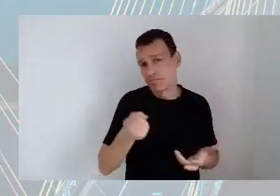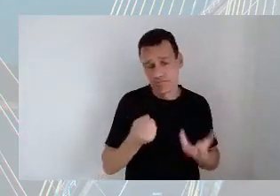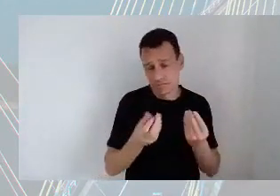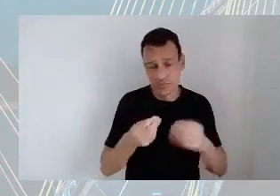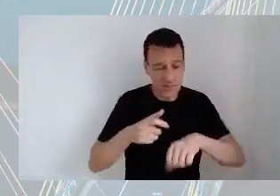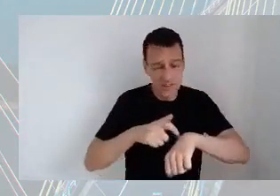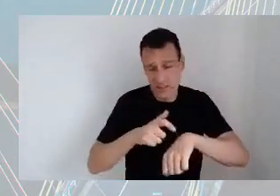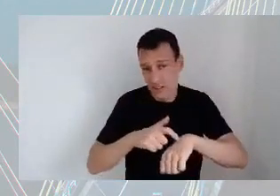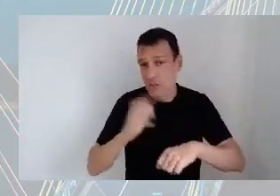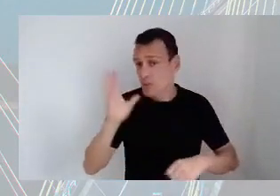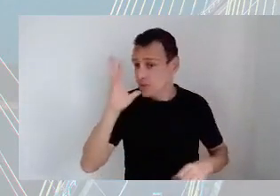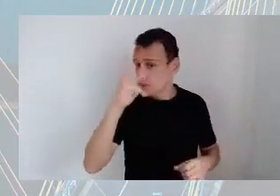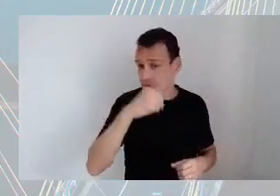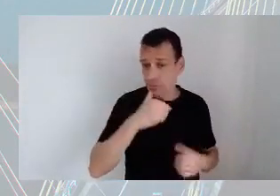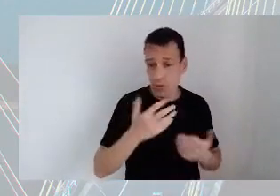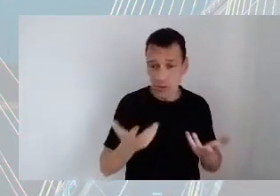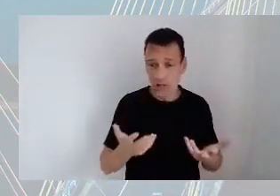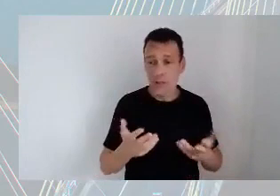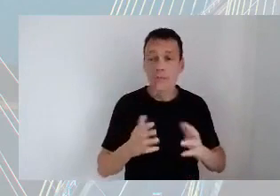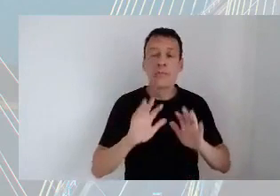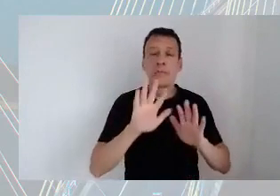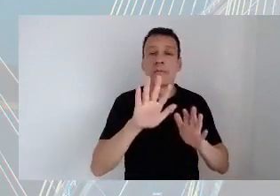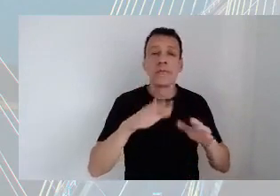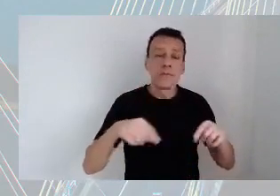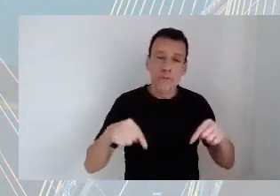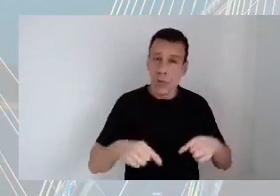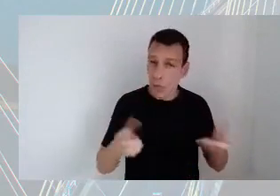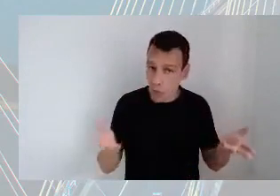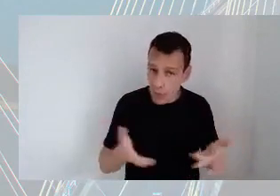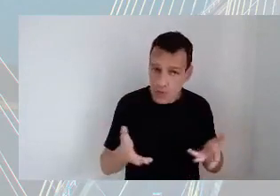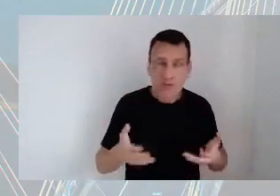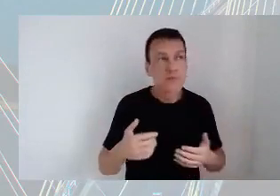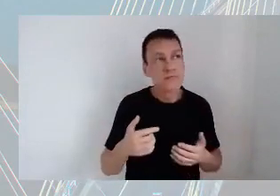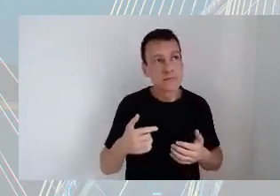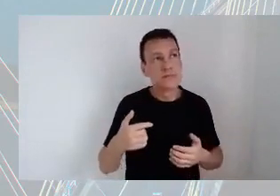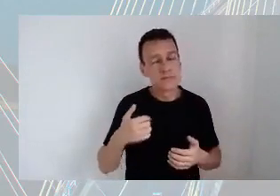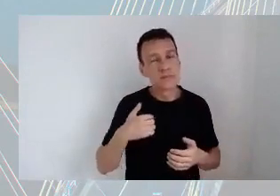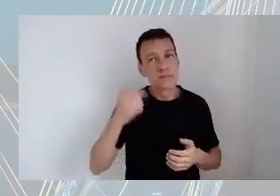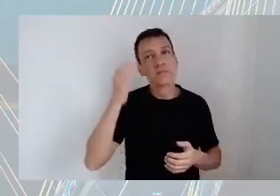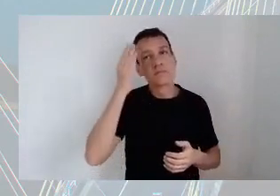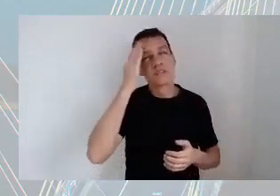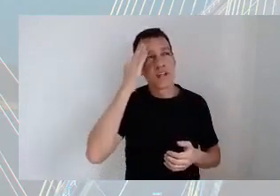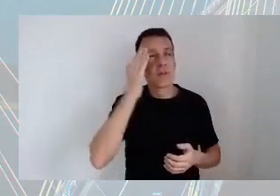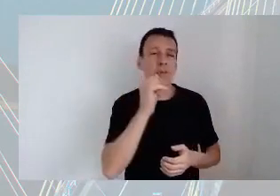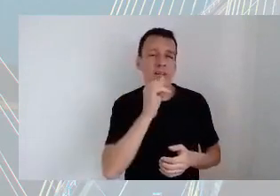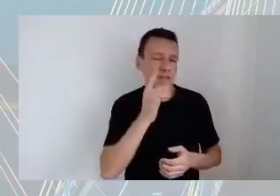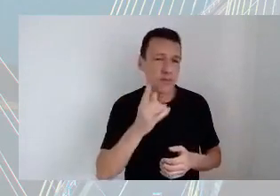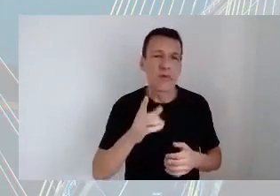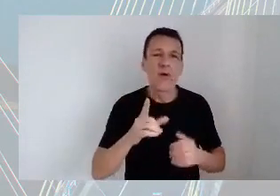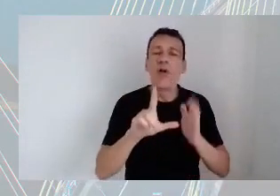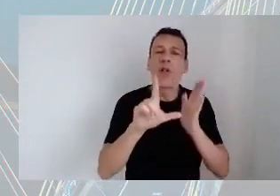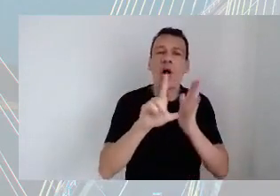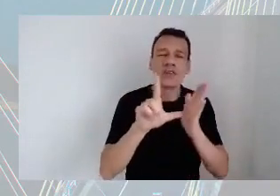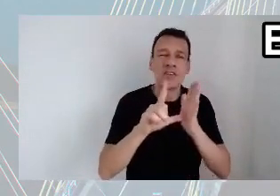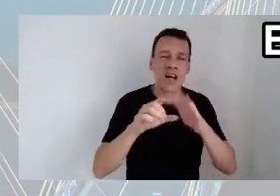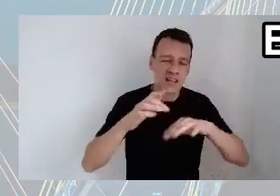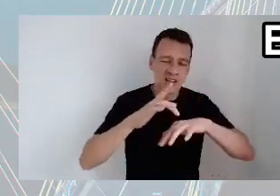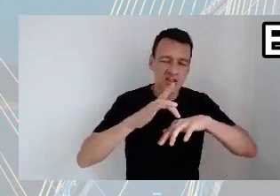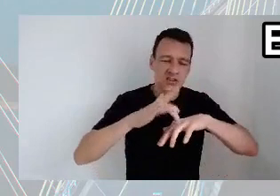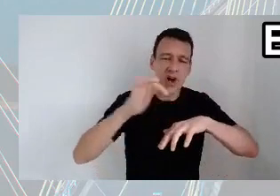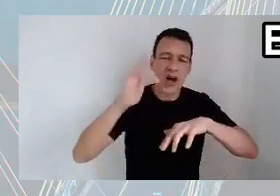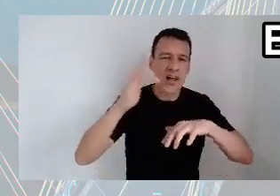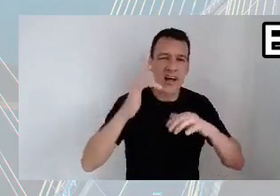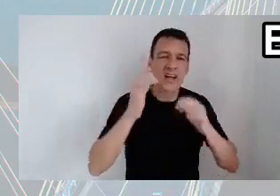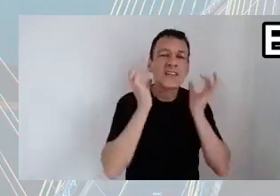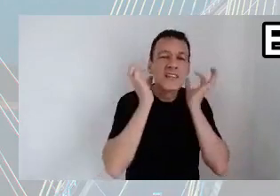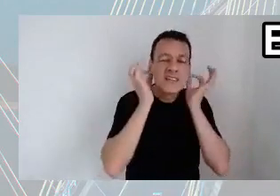mim, hoje, no processo comercial da minha rede de joalheria, por exemplo, o comercial é fundamental. Eu vou projetar